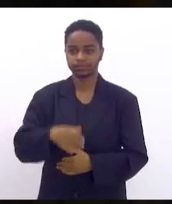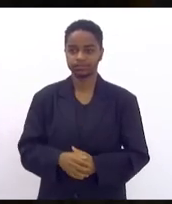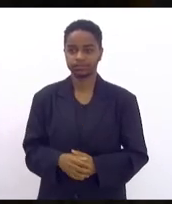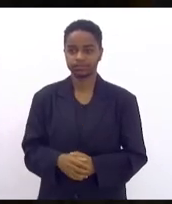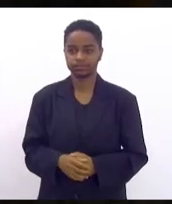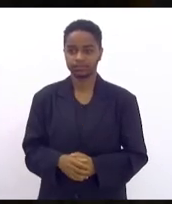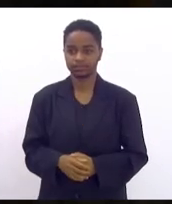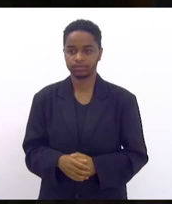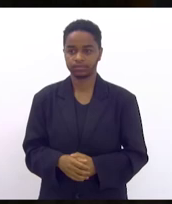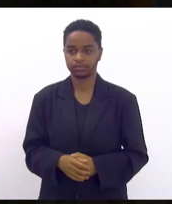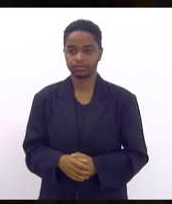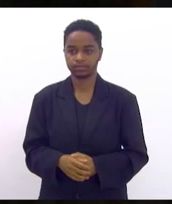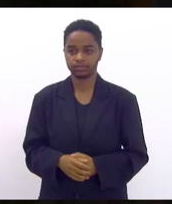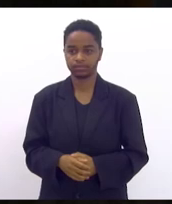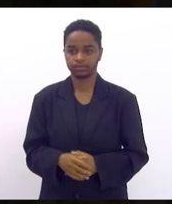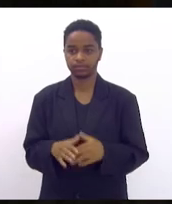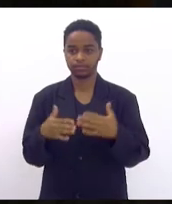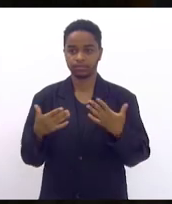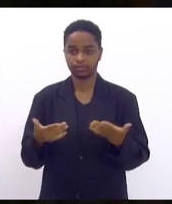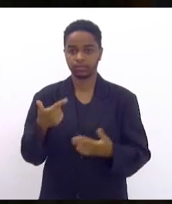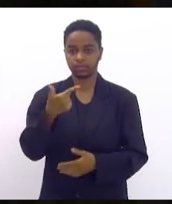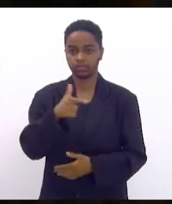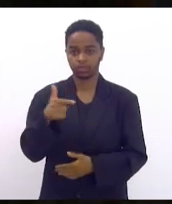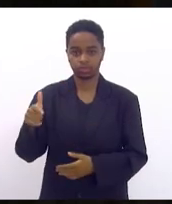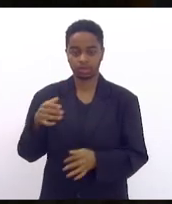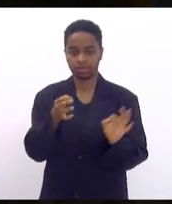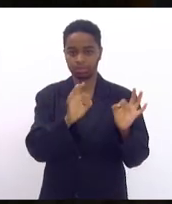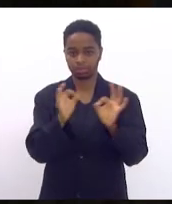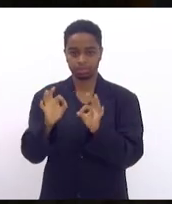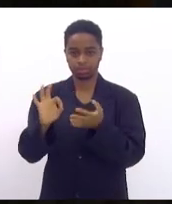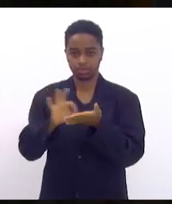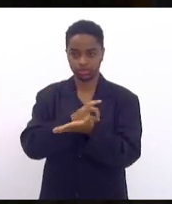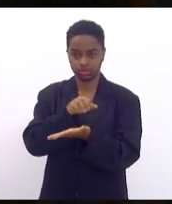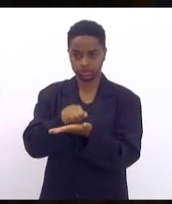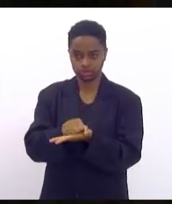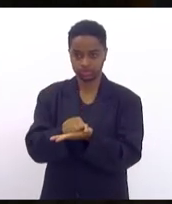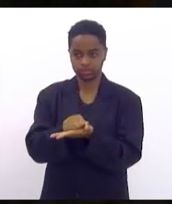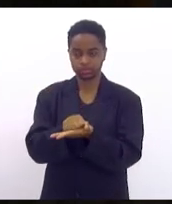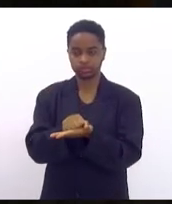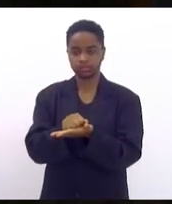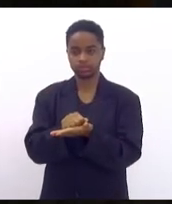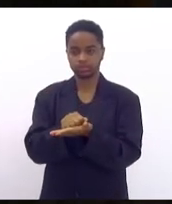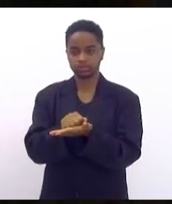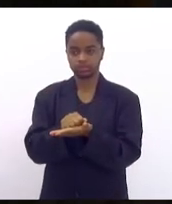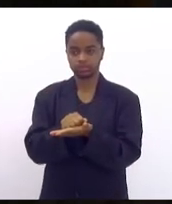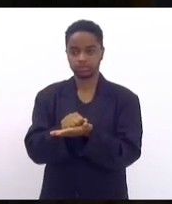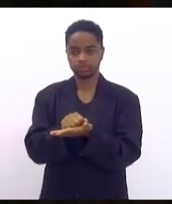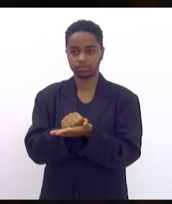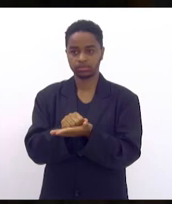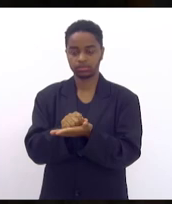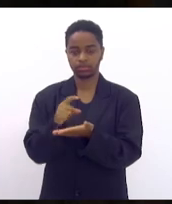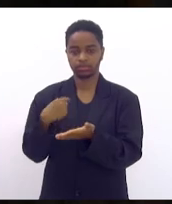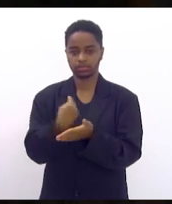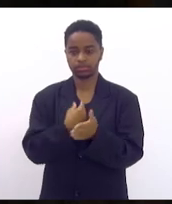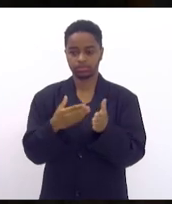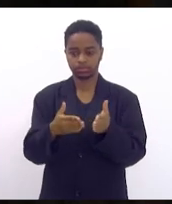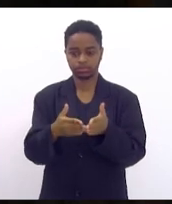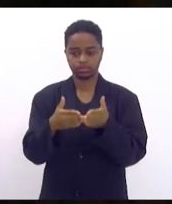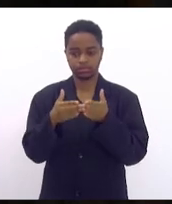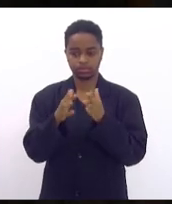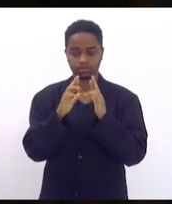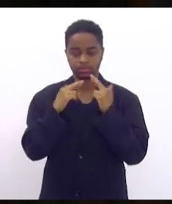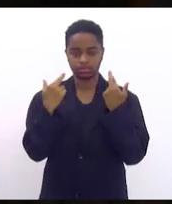E como não temos, não havendo oradores inscritos, a presidência suspende